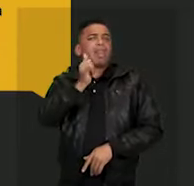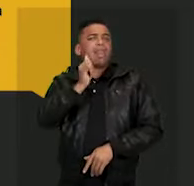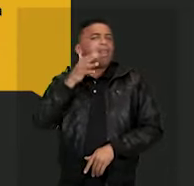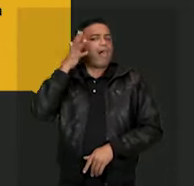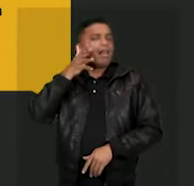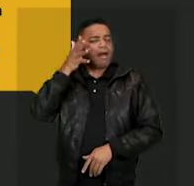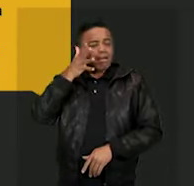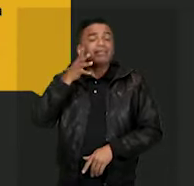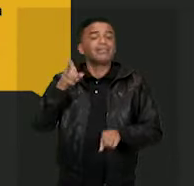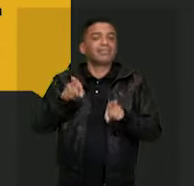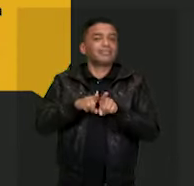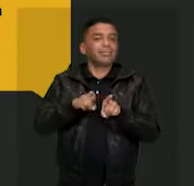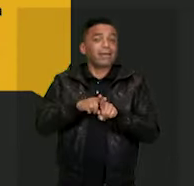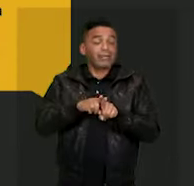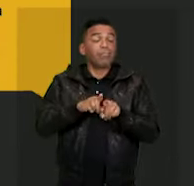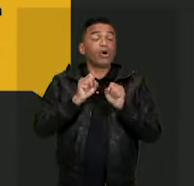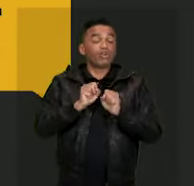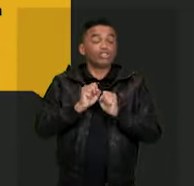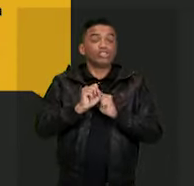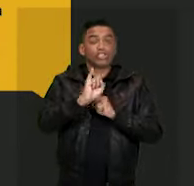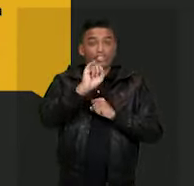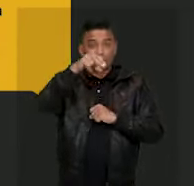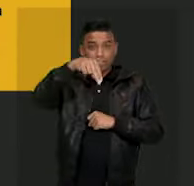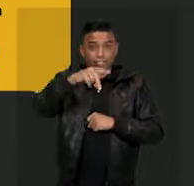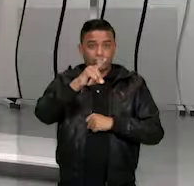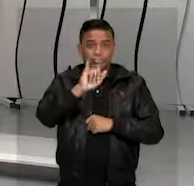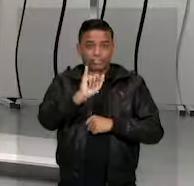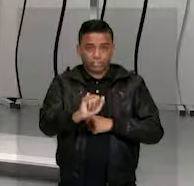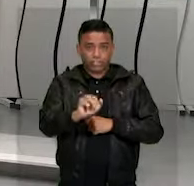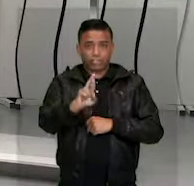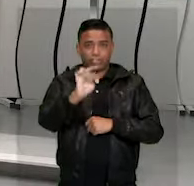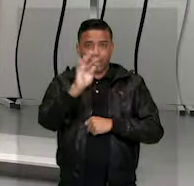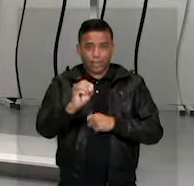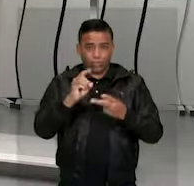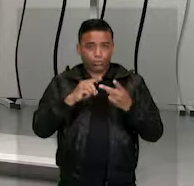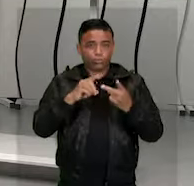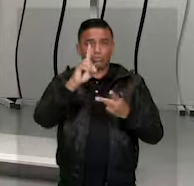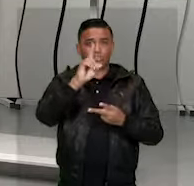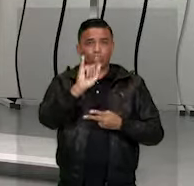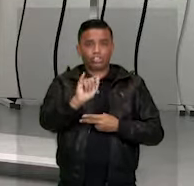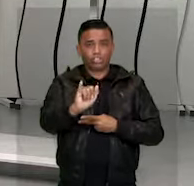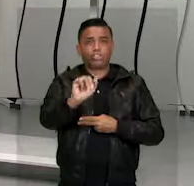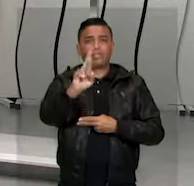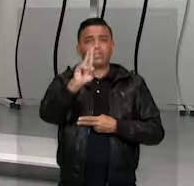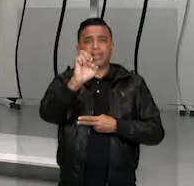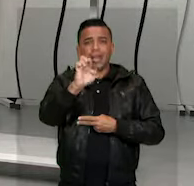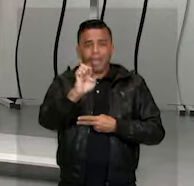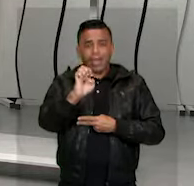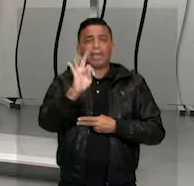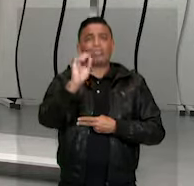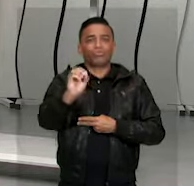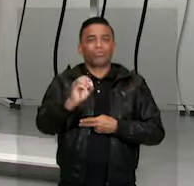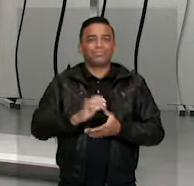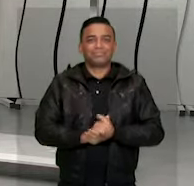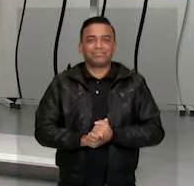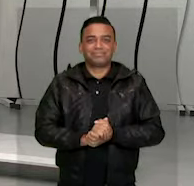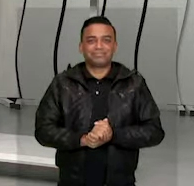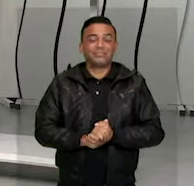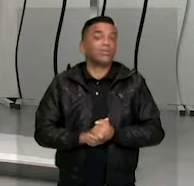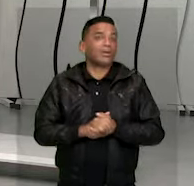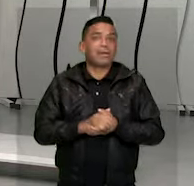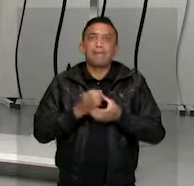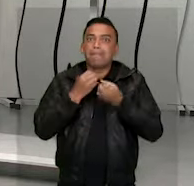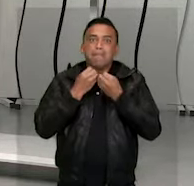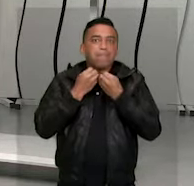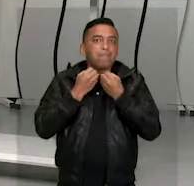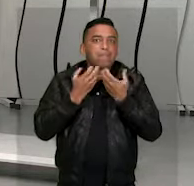discurso, que pode ser indireto ou discurso direto. Muito bem. É bem divertido ouvir